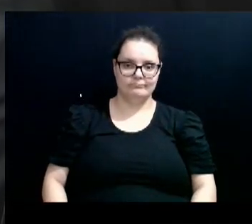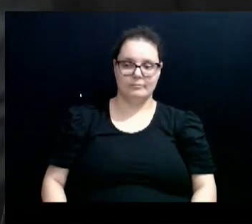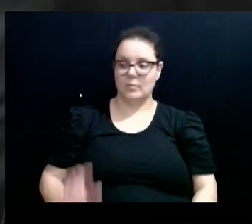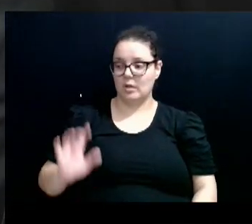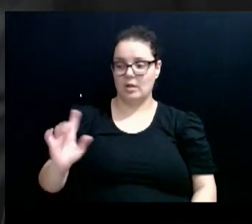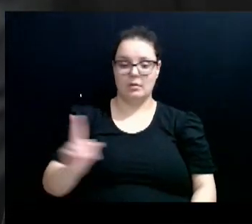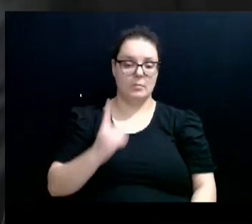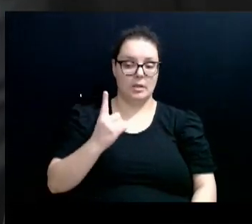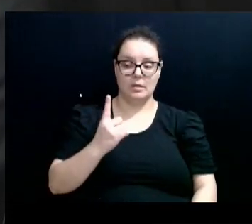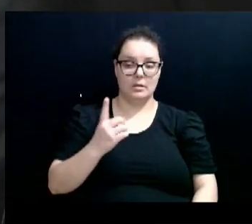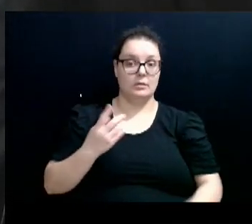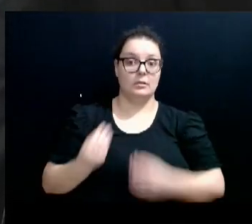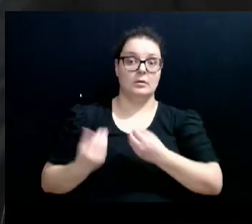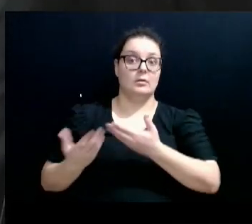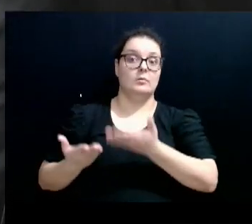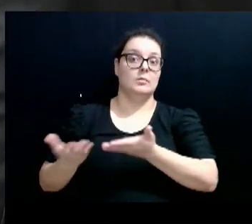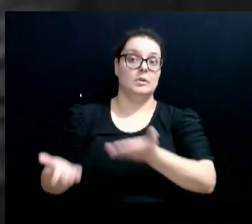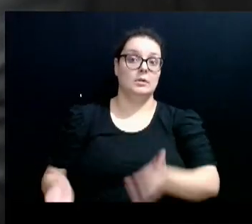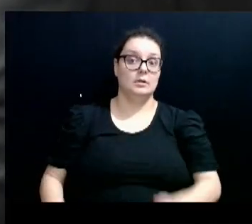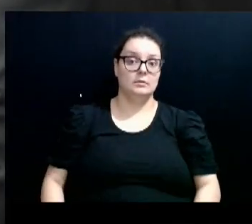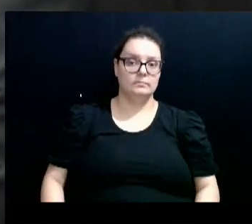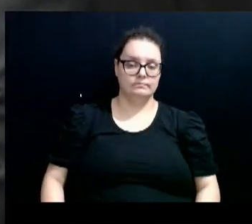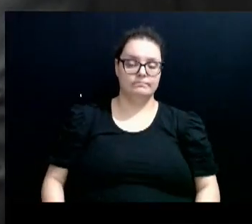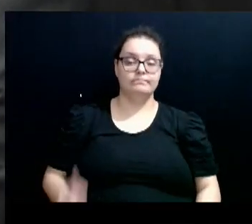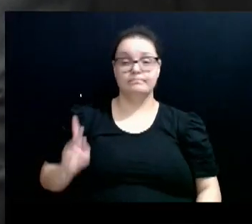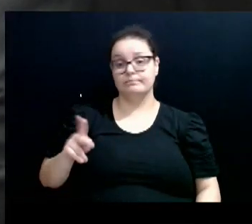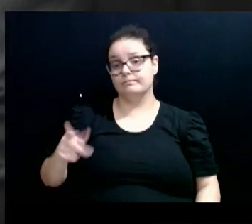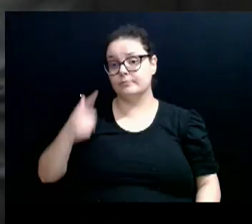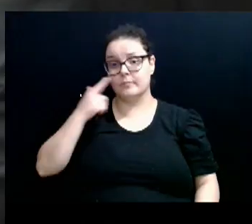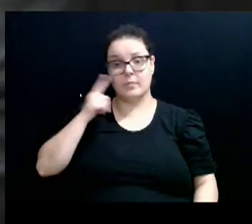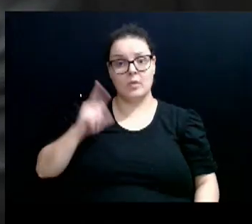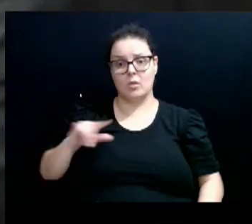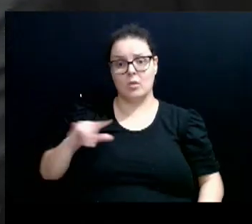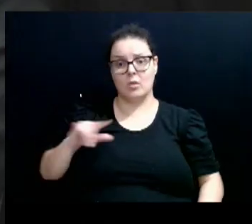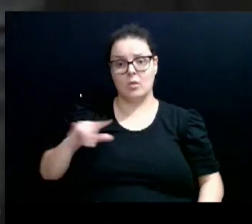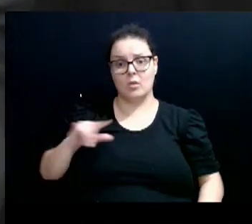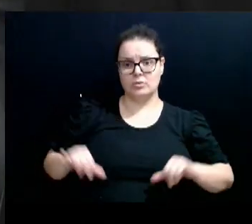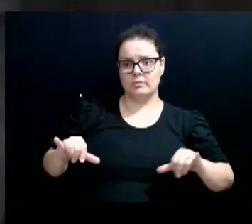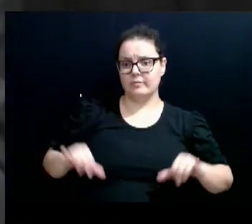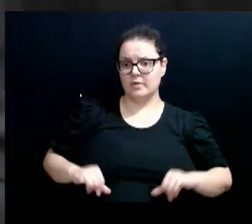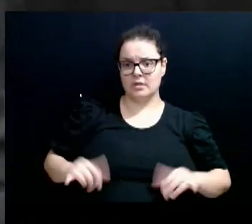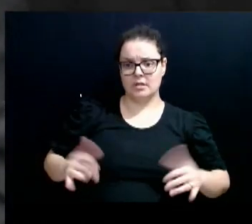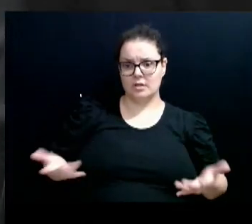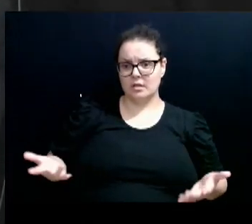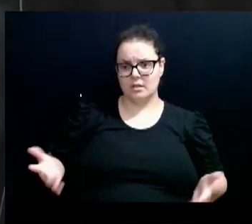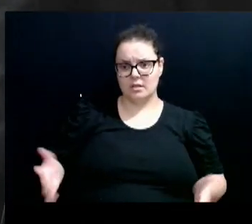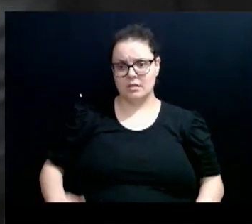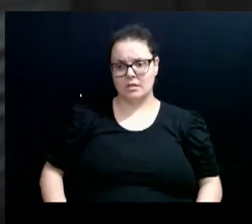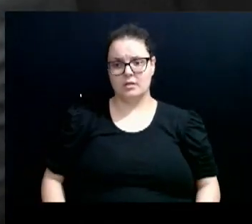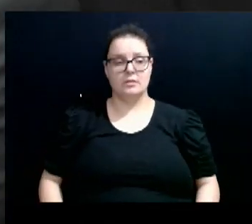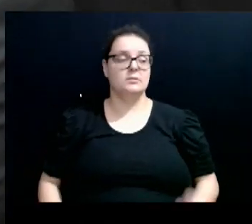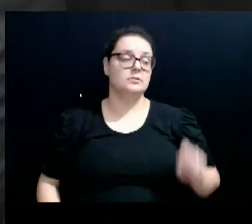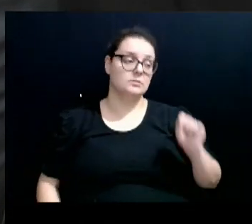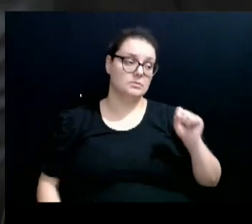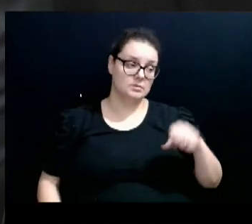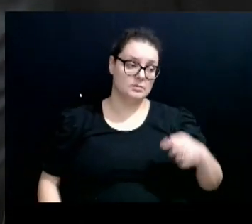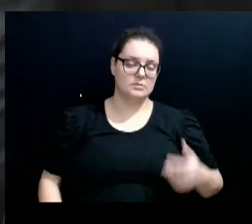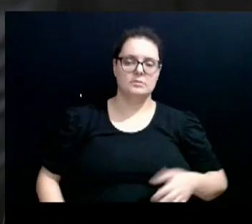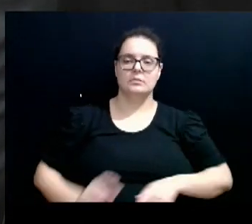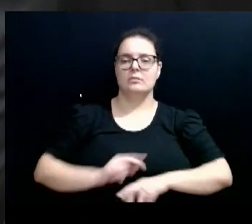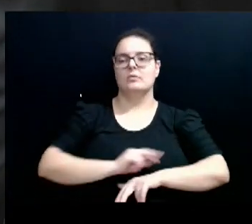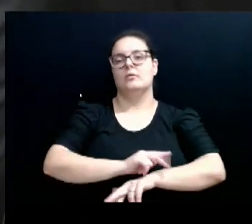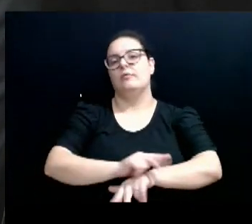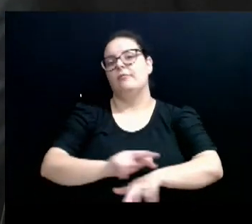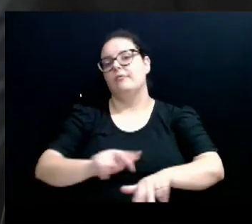lidar com isso? Então o professor, claro que ele ia sofrer. Sim. Então foram muitas